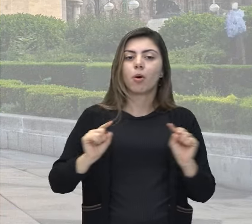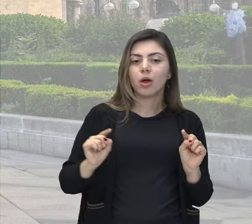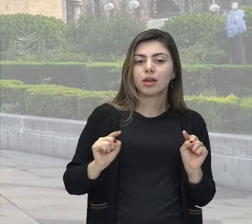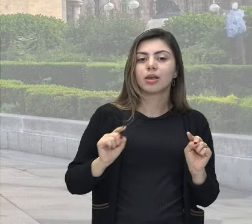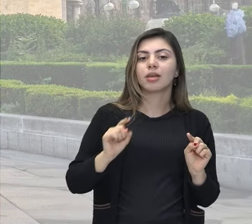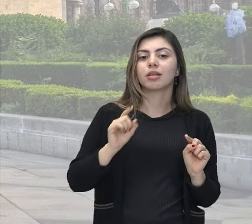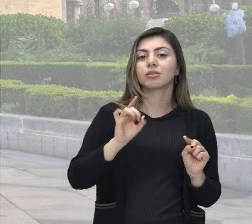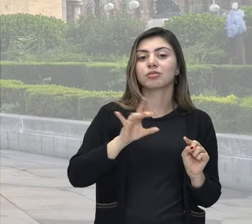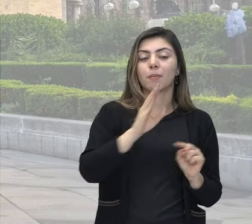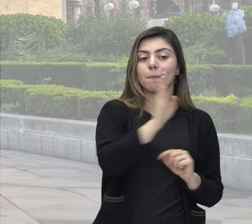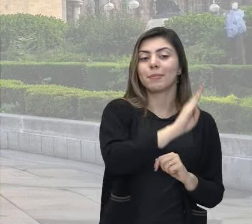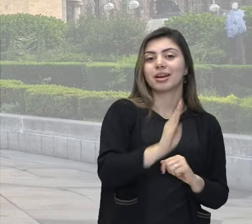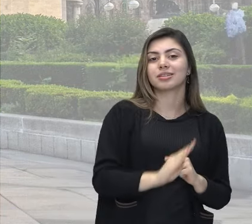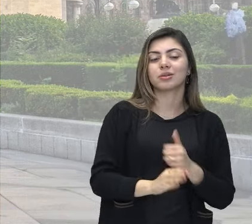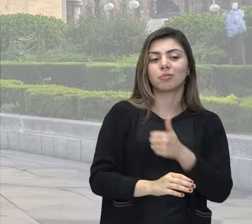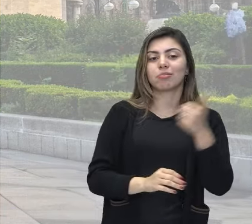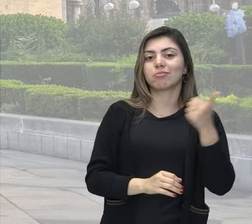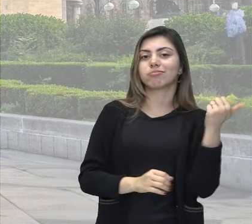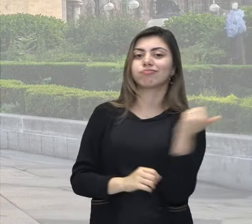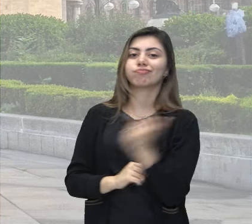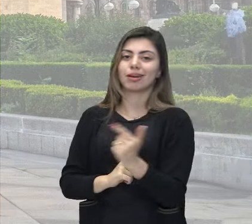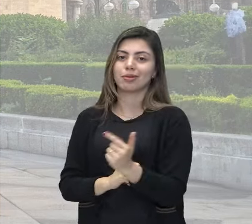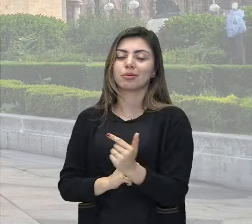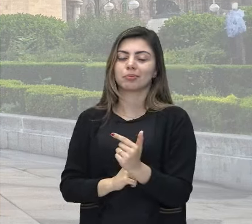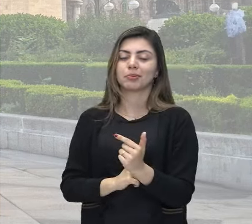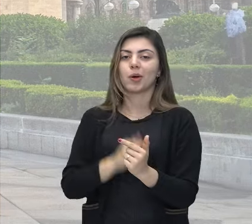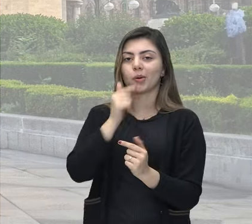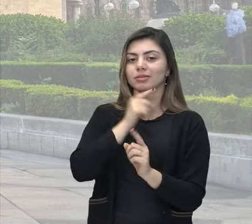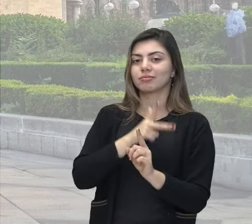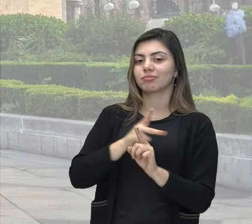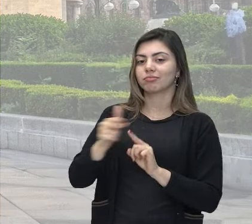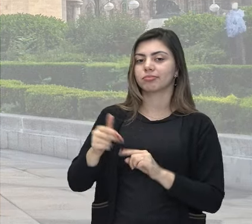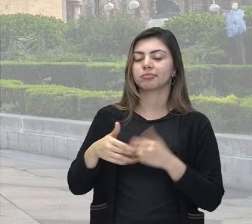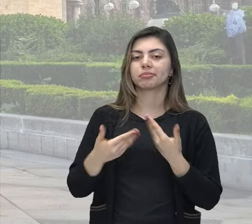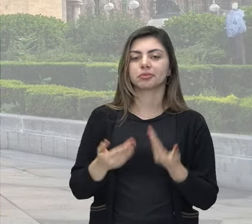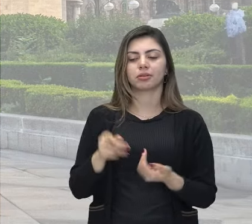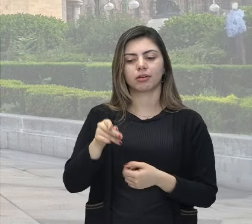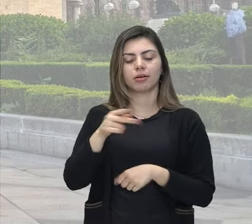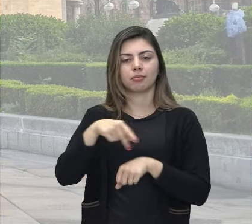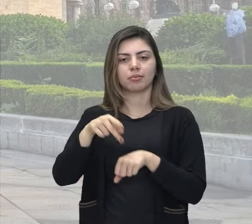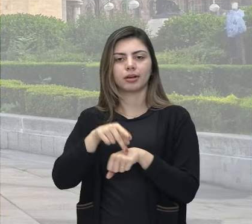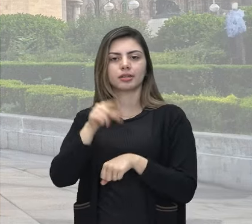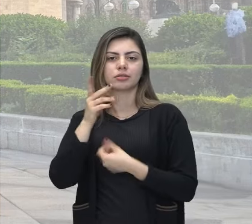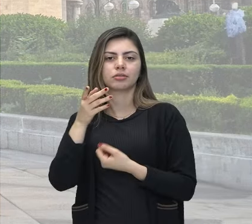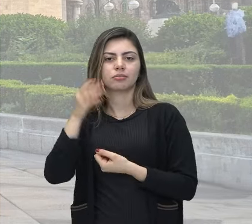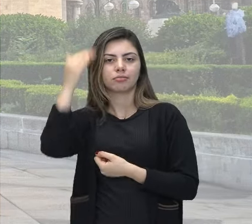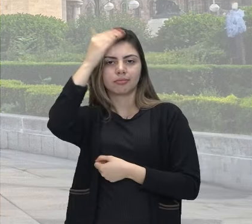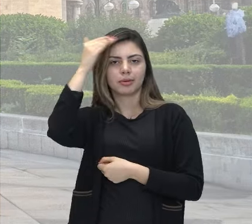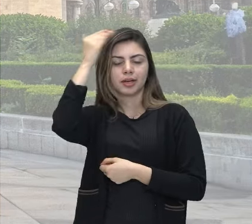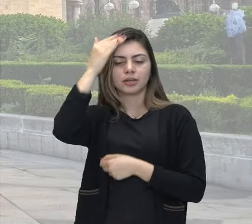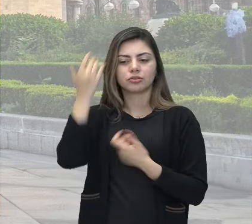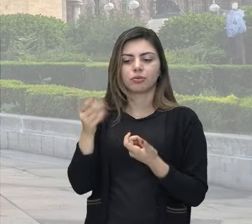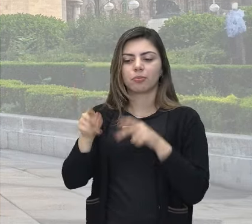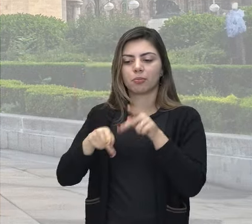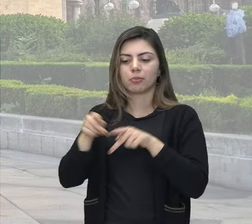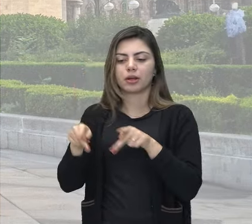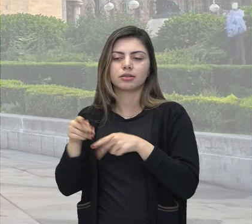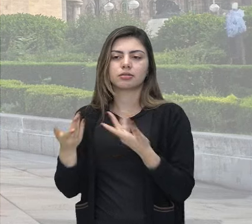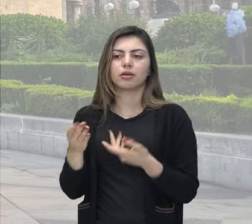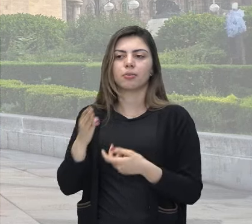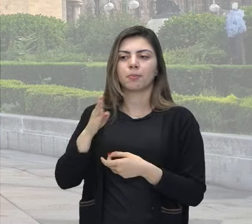pelo Brasil, o nosso país, tá bom? Então, o México, ele acaba ficando atrás em relação à quantidade de habitantes e ao